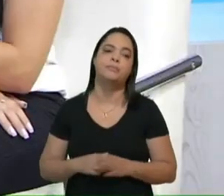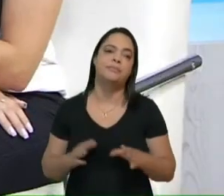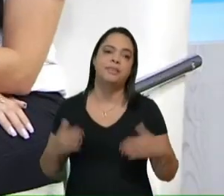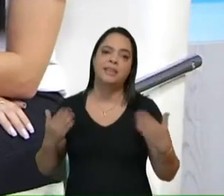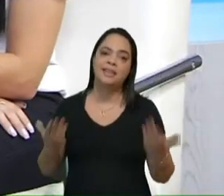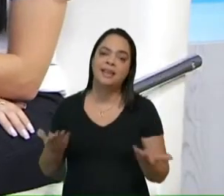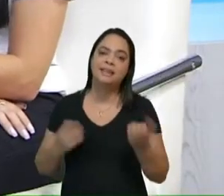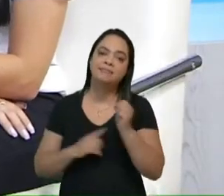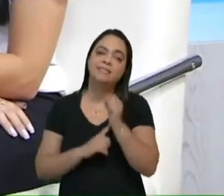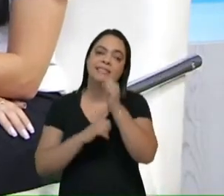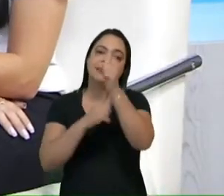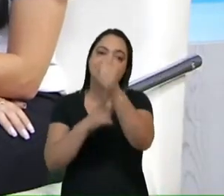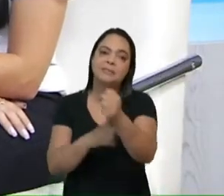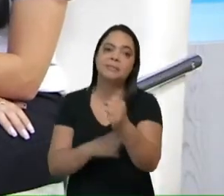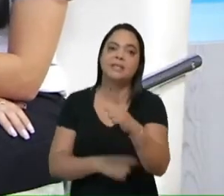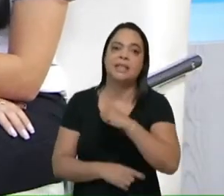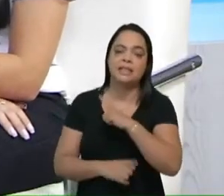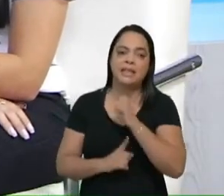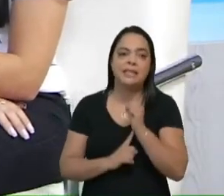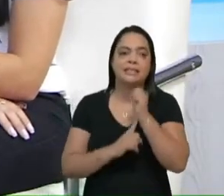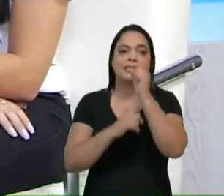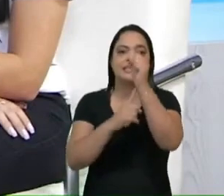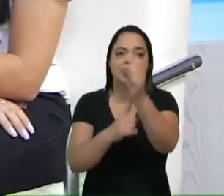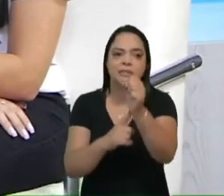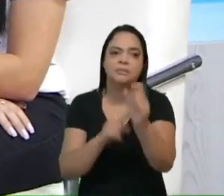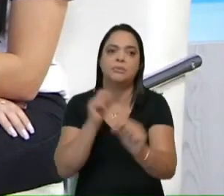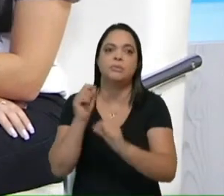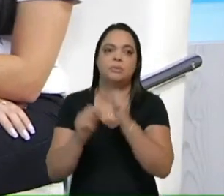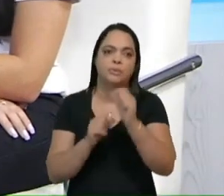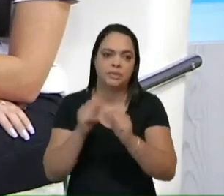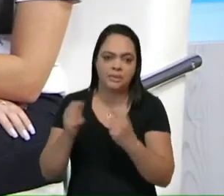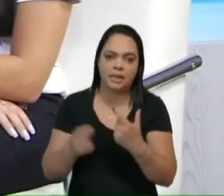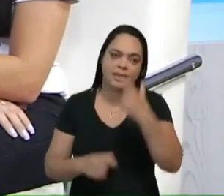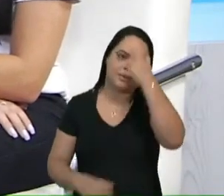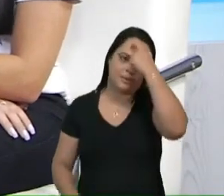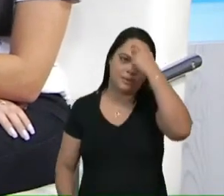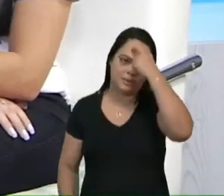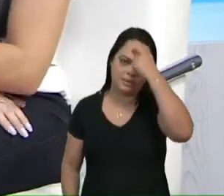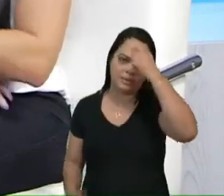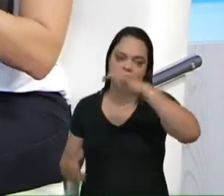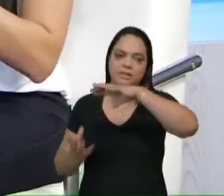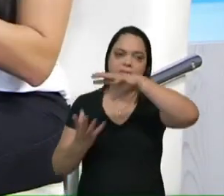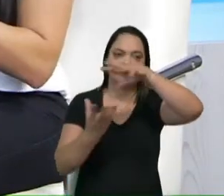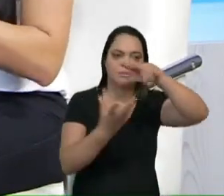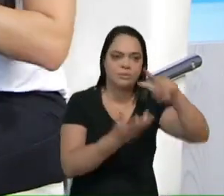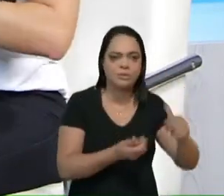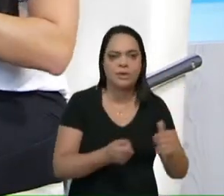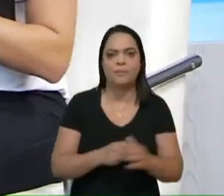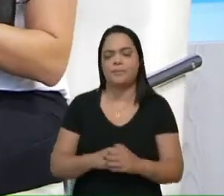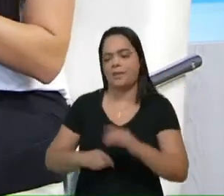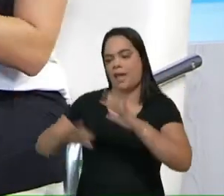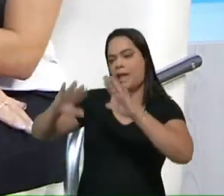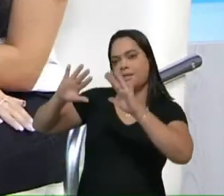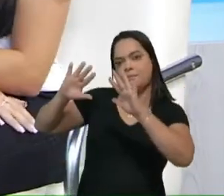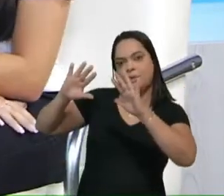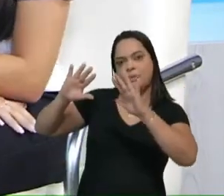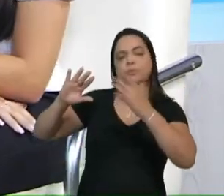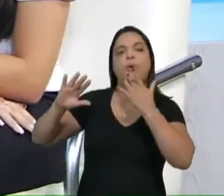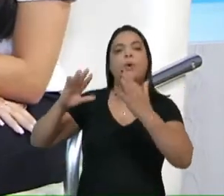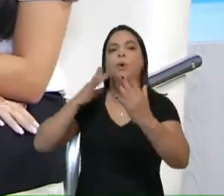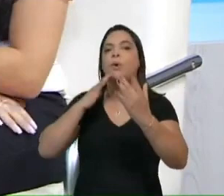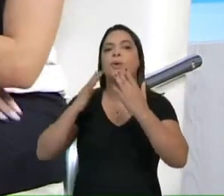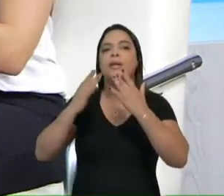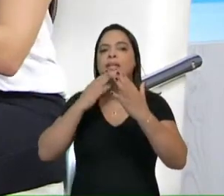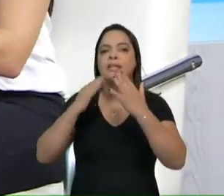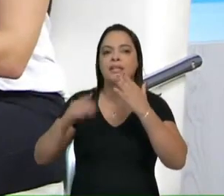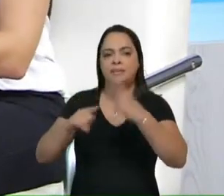Aline simbolizando né a gente tem um símbolo aí da dessa conscientização mundial as mãos coloridas eh